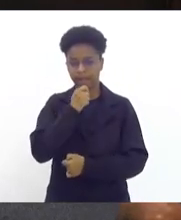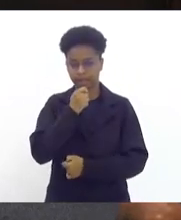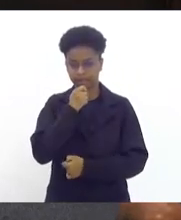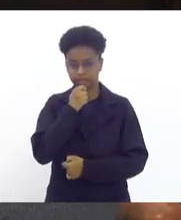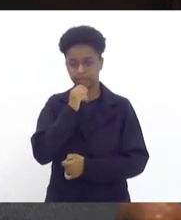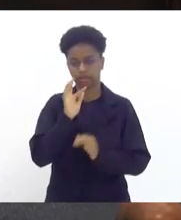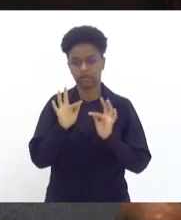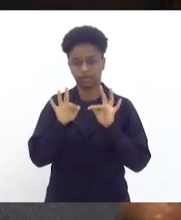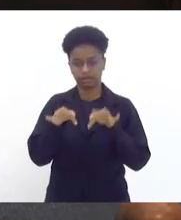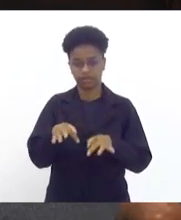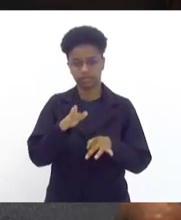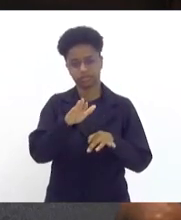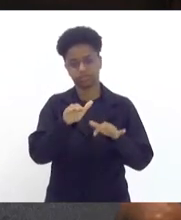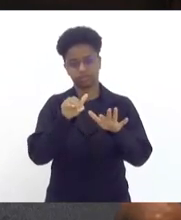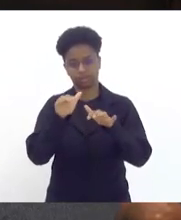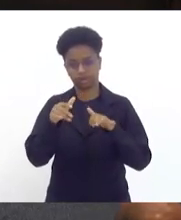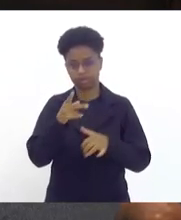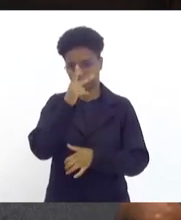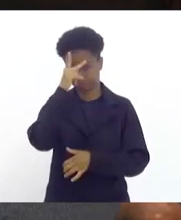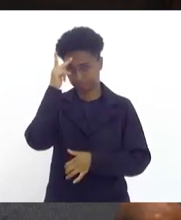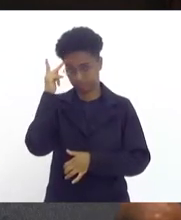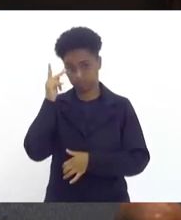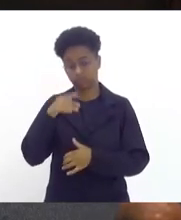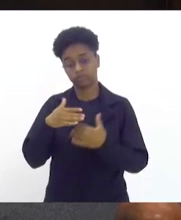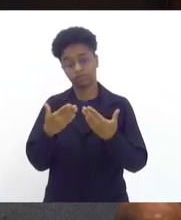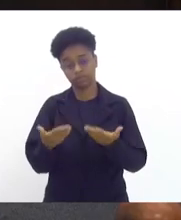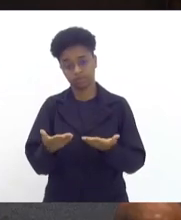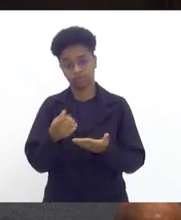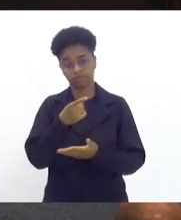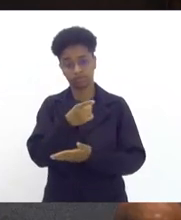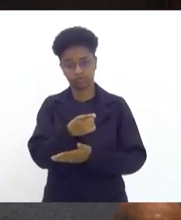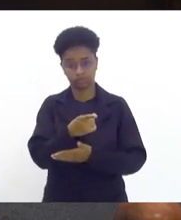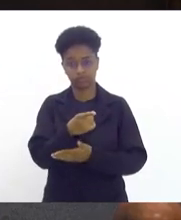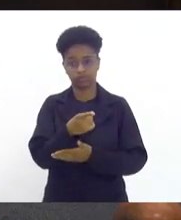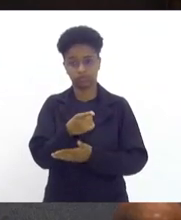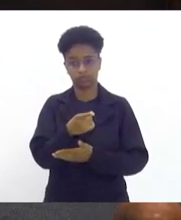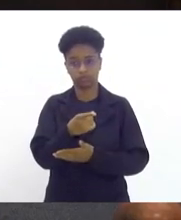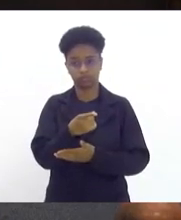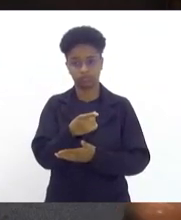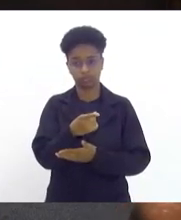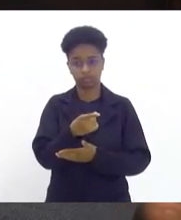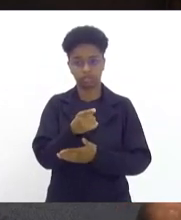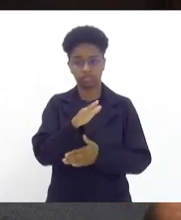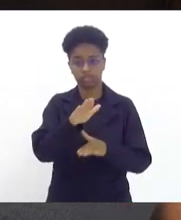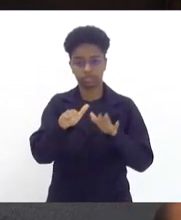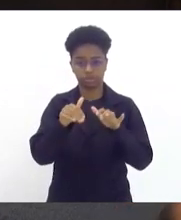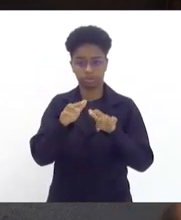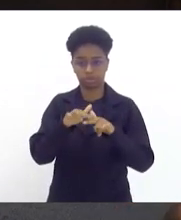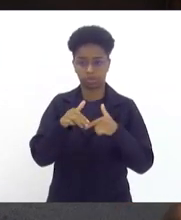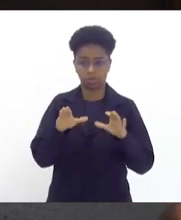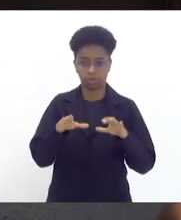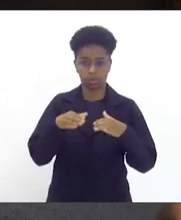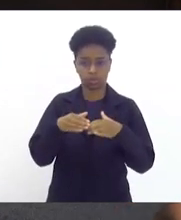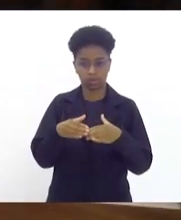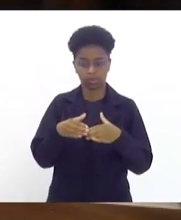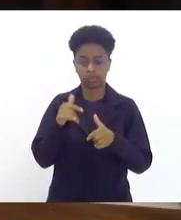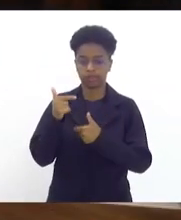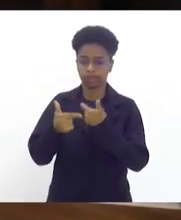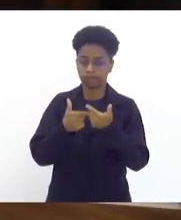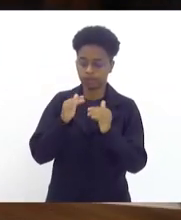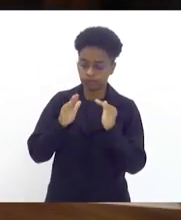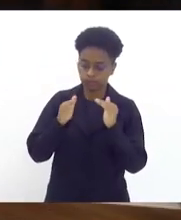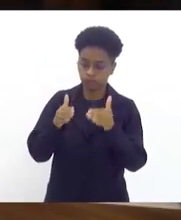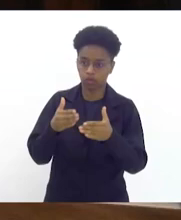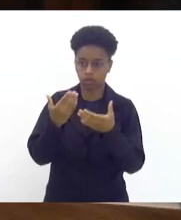que começou a se predispor a resolver então como vossa excelência tá fazendo por conta da comissão esse trabalho em prol do concurso